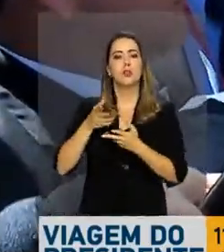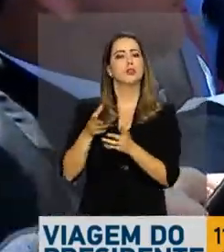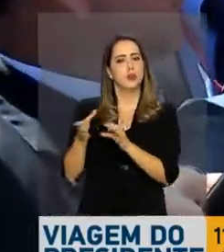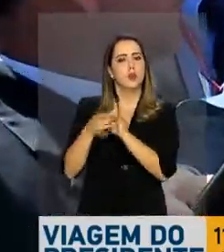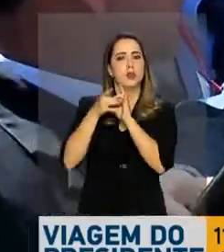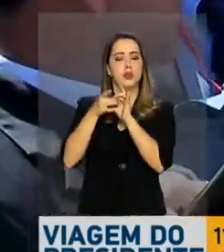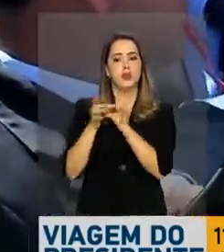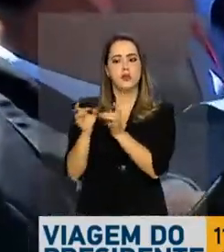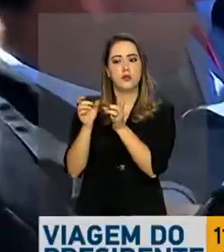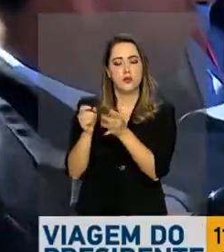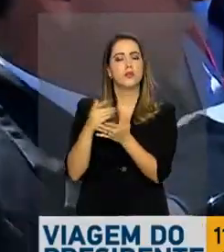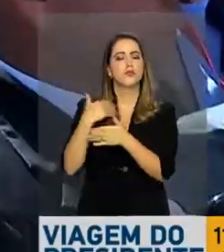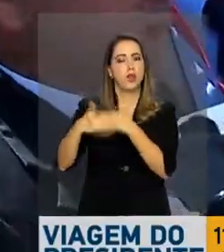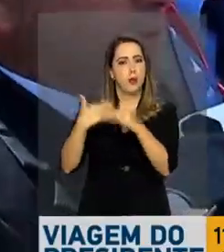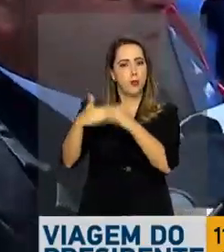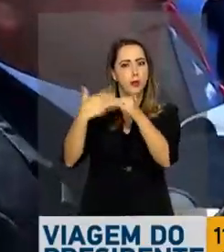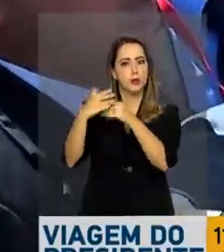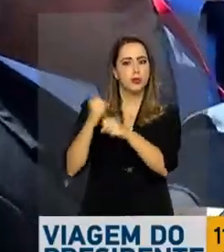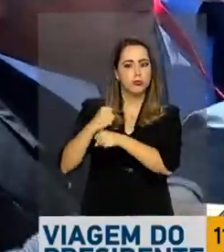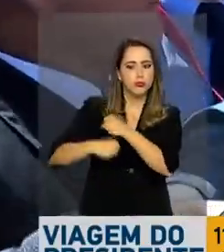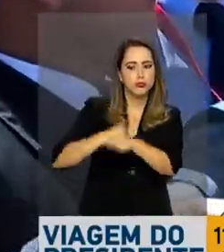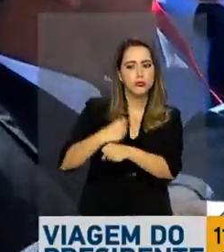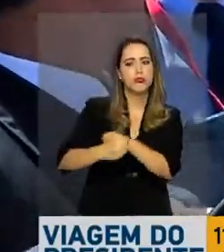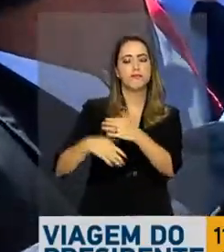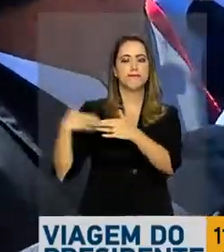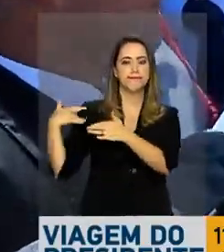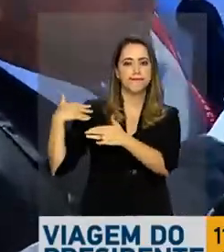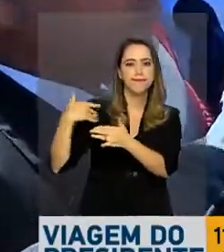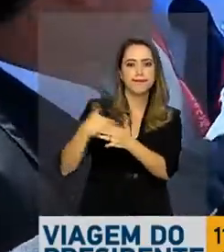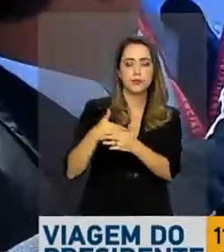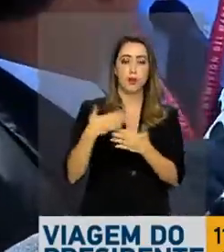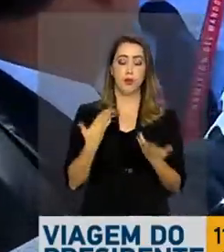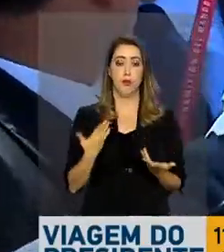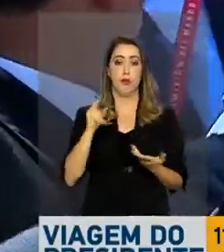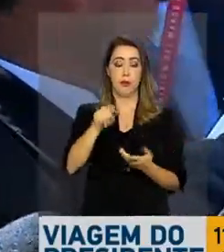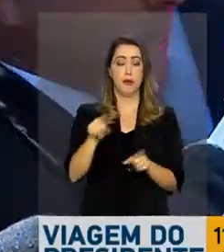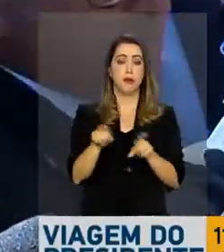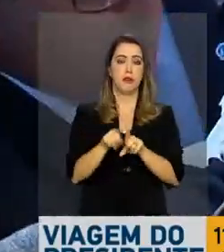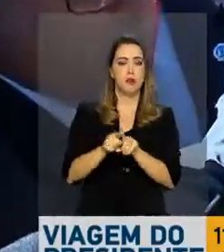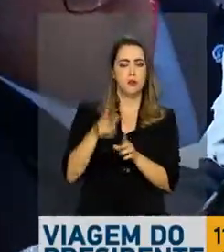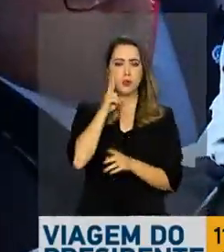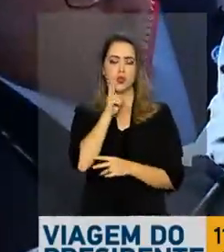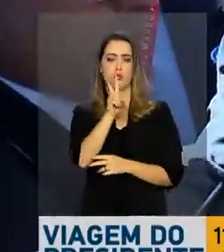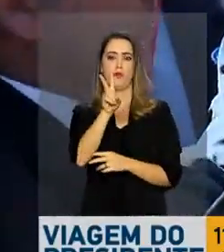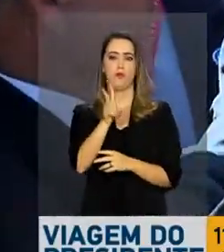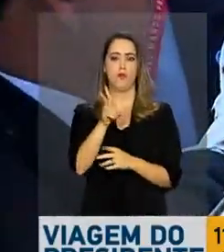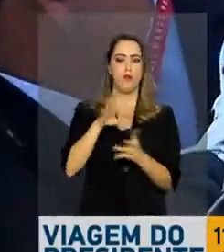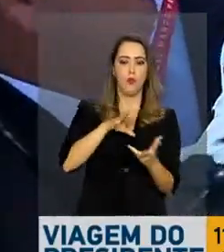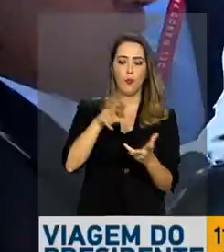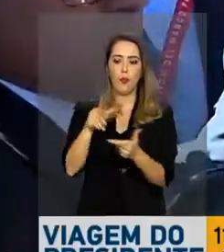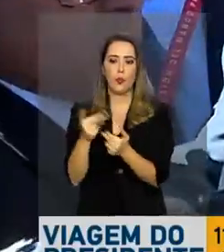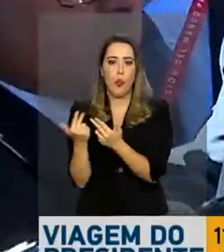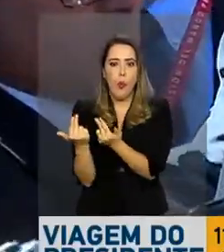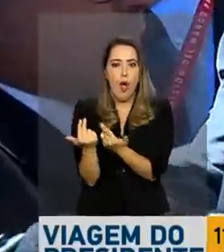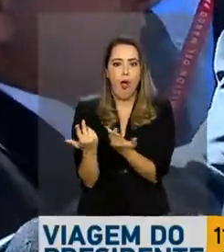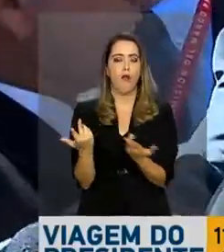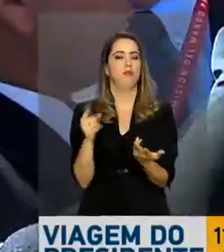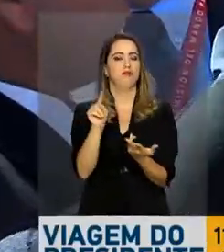muito de 2015, 2016 e 2017. E, em segundo lugar, porque temos mais ou menos a mesma visão do mundo. Este é o